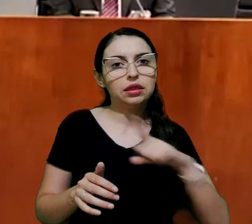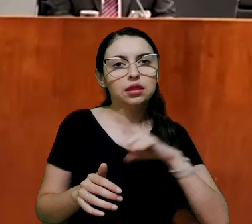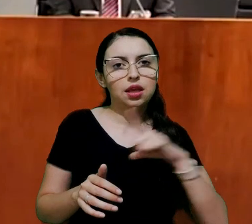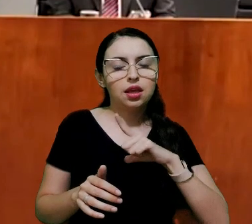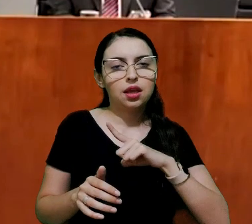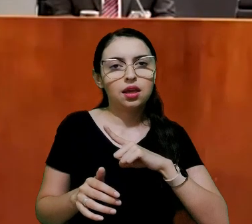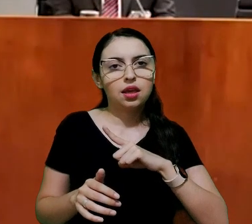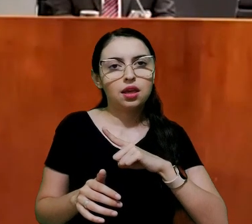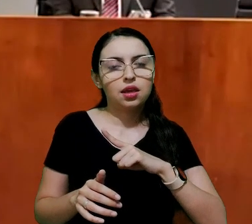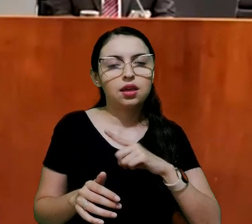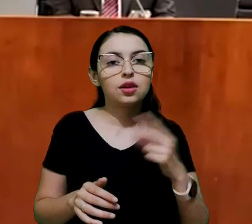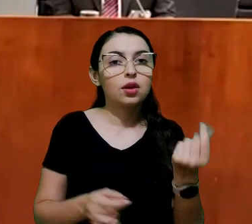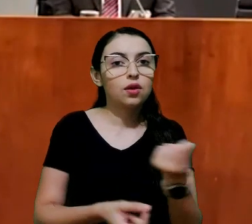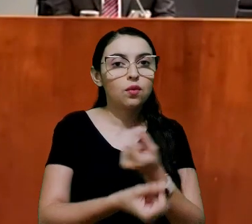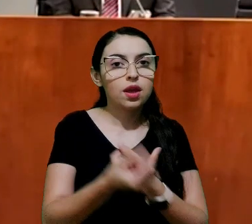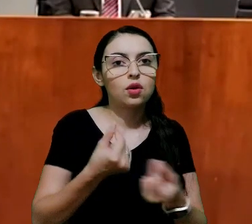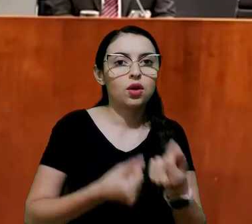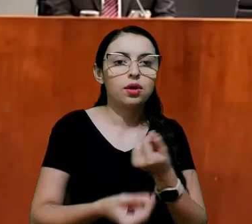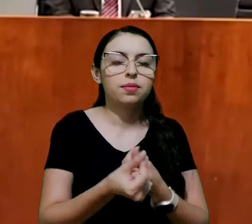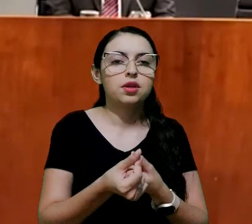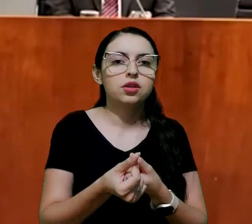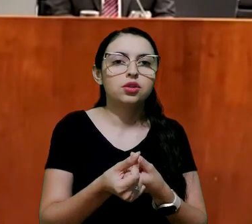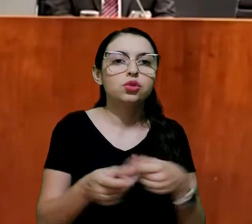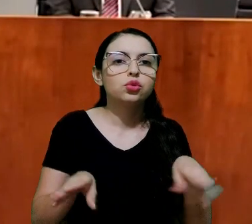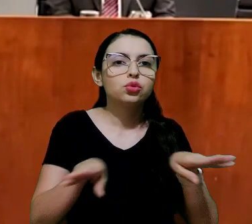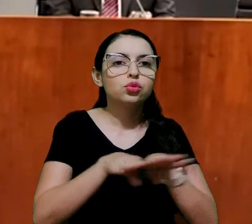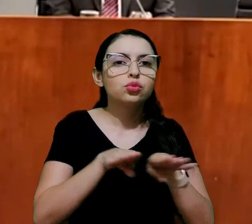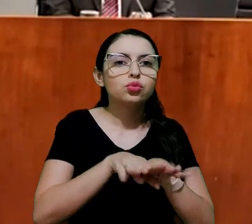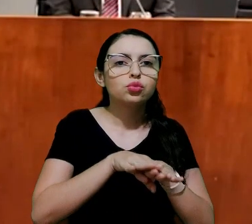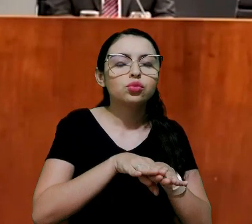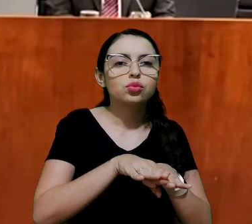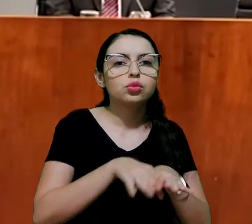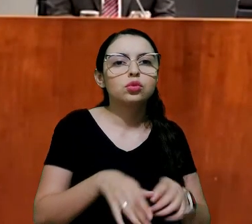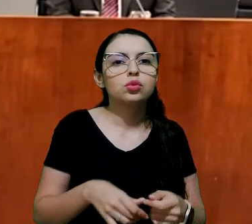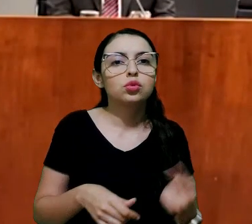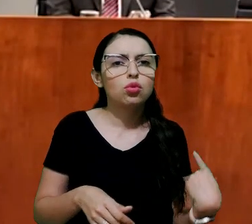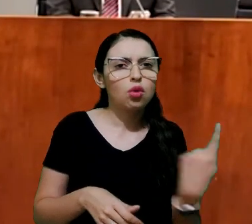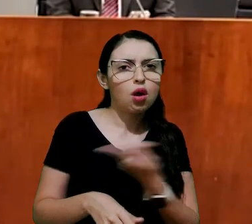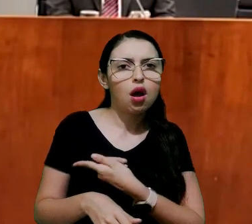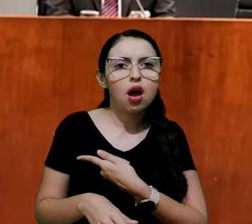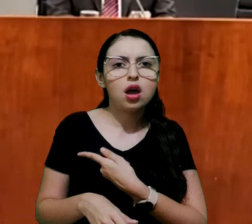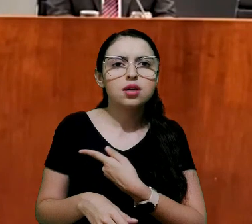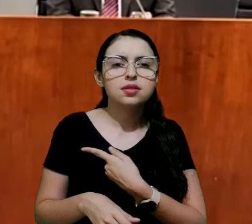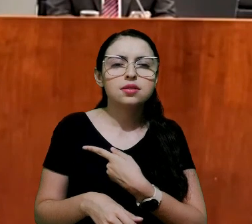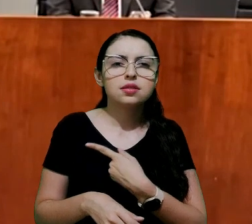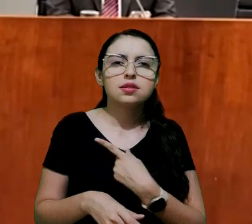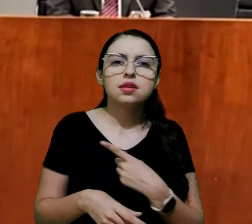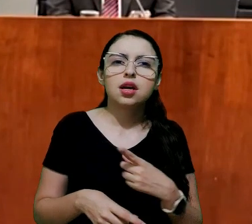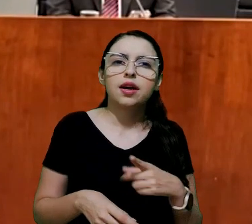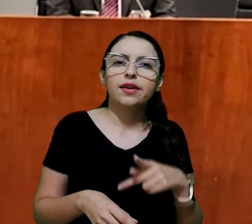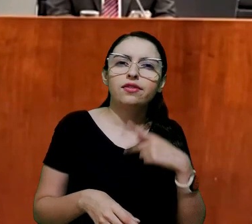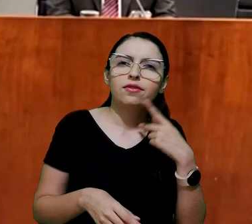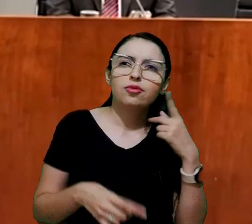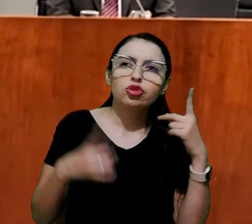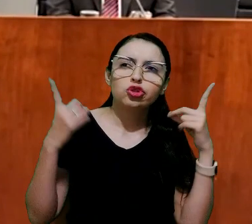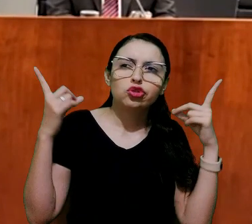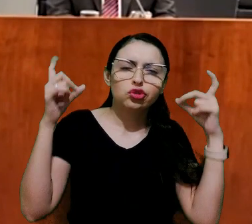economia, justamente quando nós nos desafiamos a falar sobre circulação de